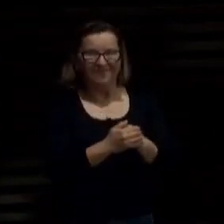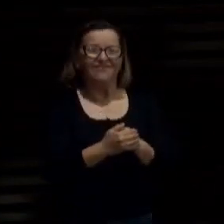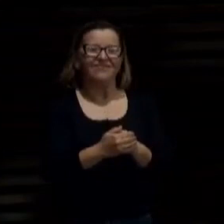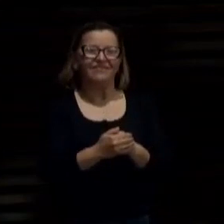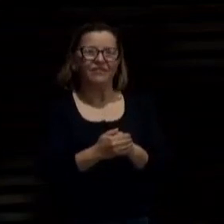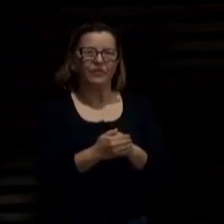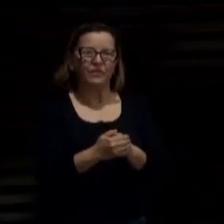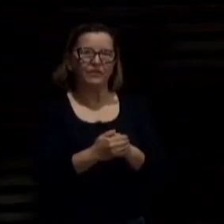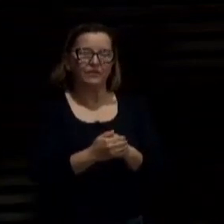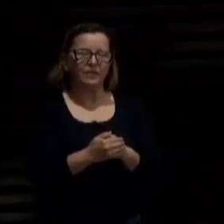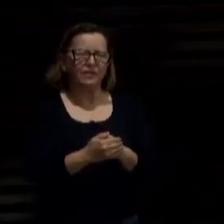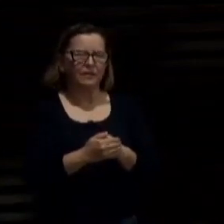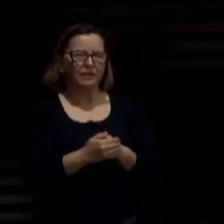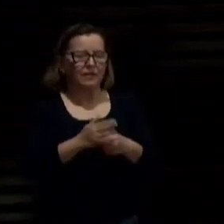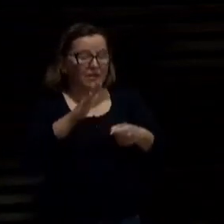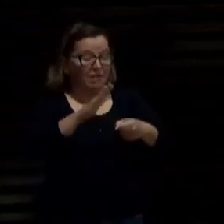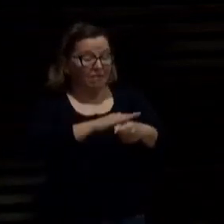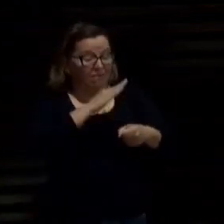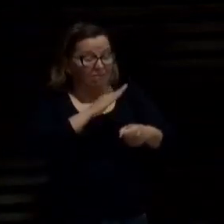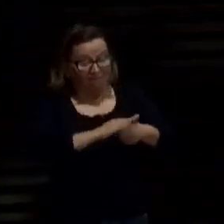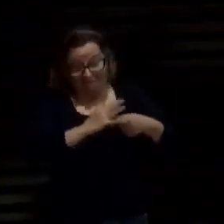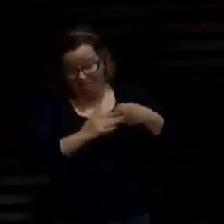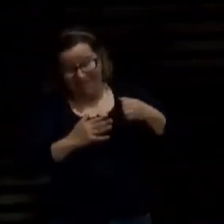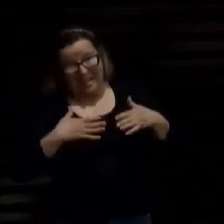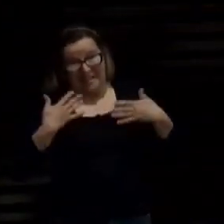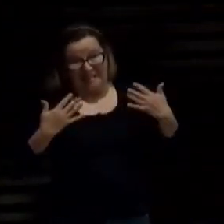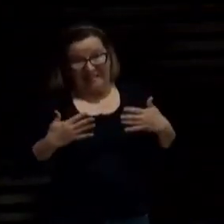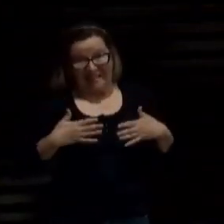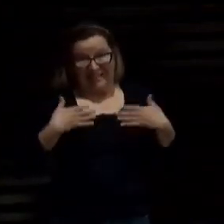E transbordante de alegria,